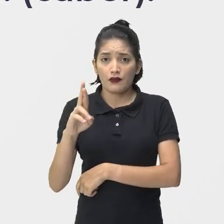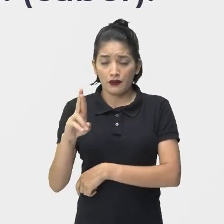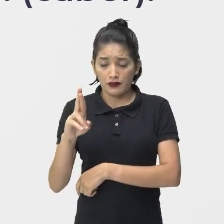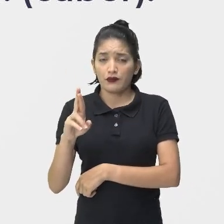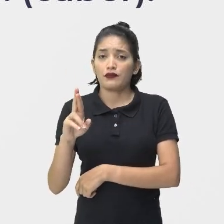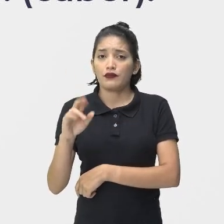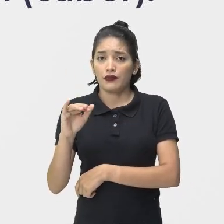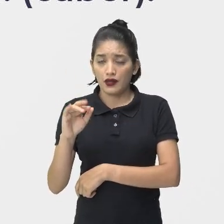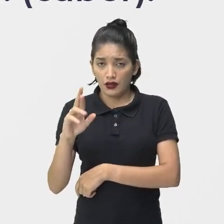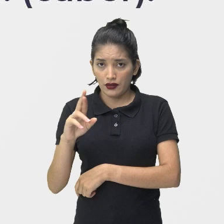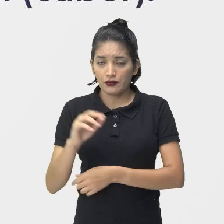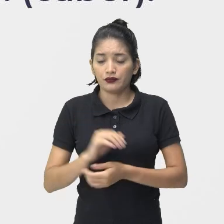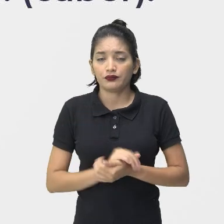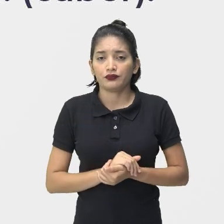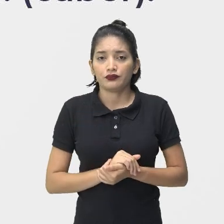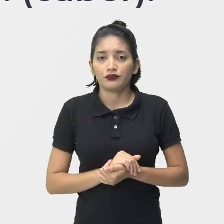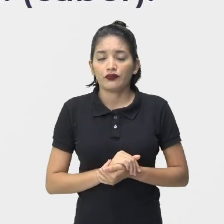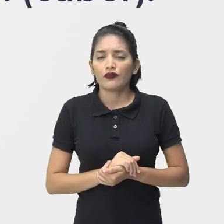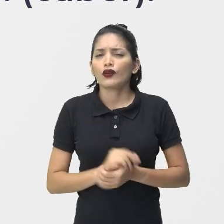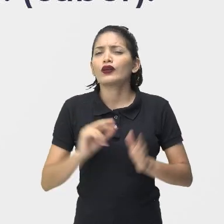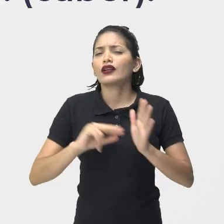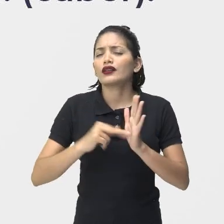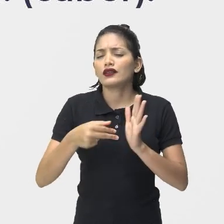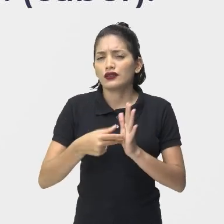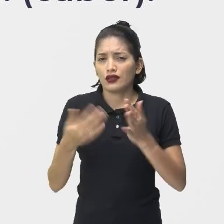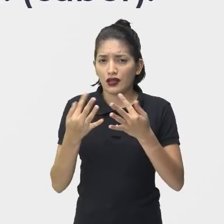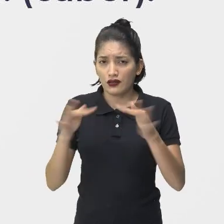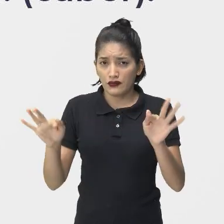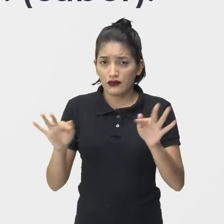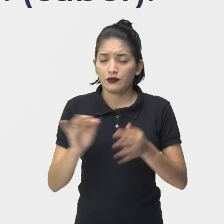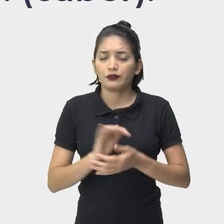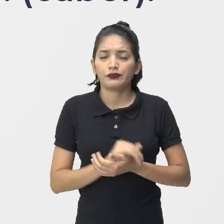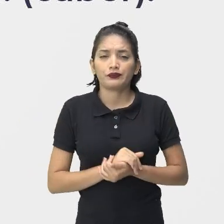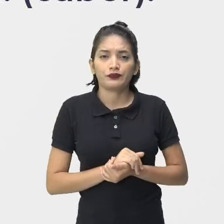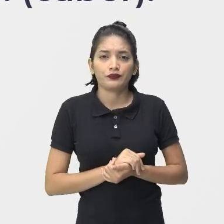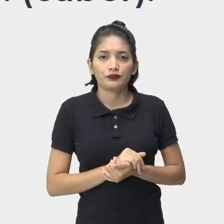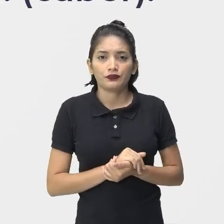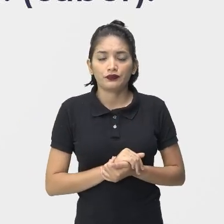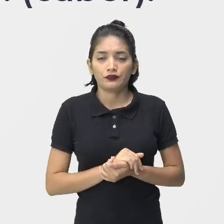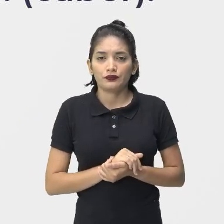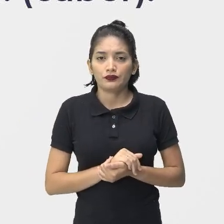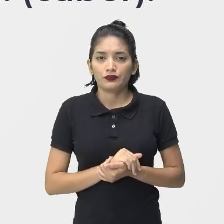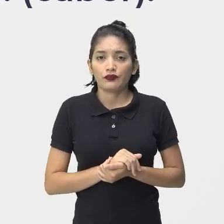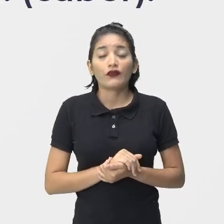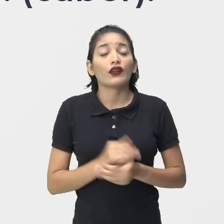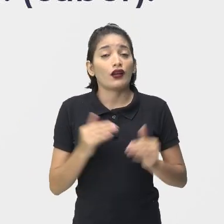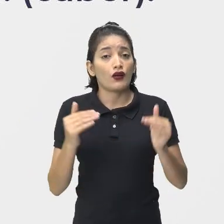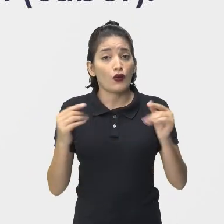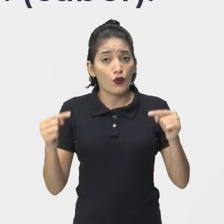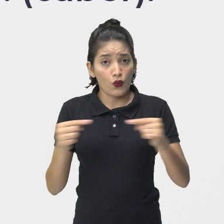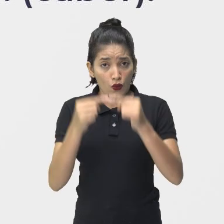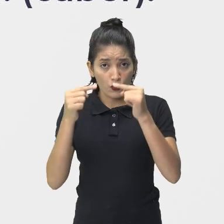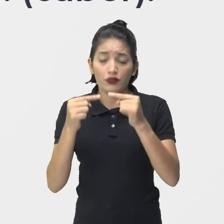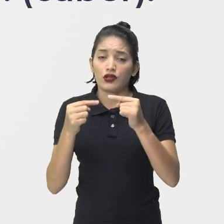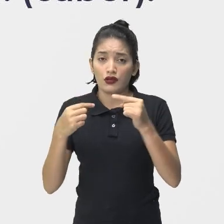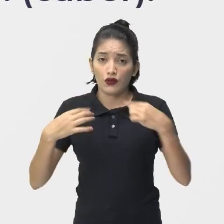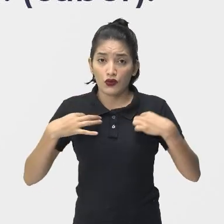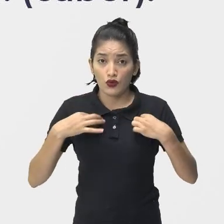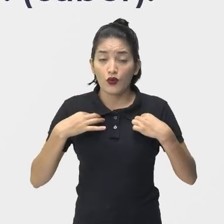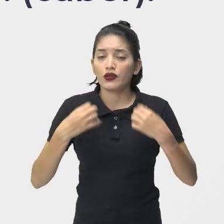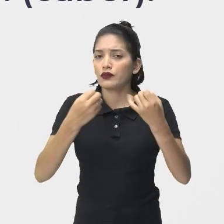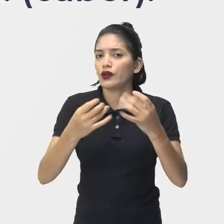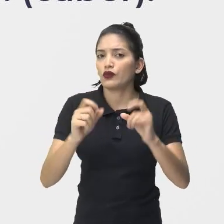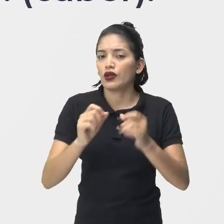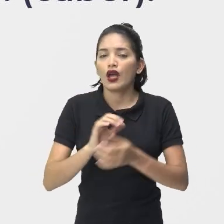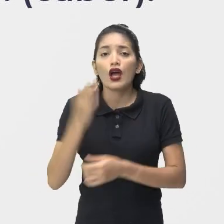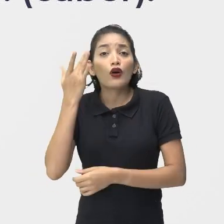irregular, então ficou o quê? Cabrão, porque eu estou concordando com as roupas, né? Eu estou dizendo que eu